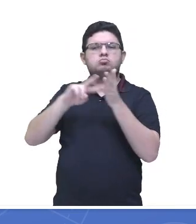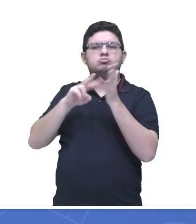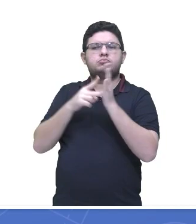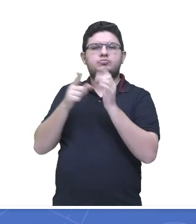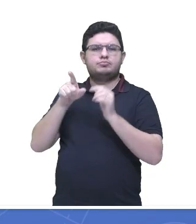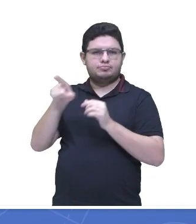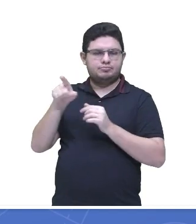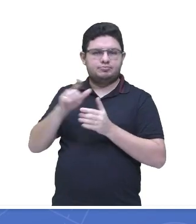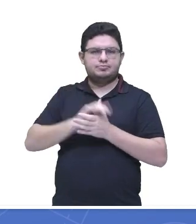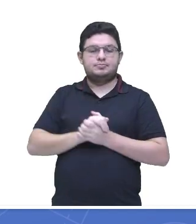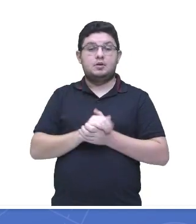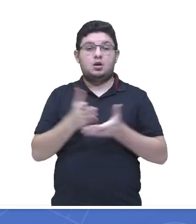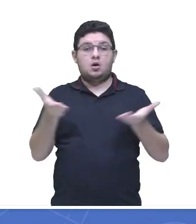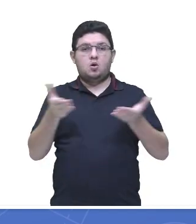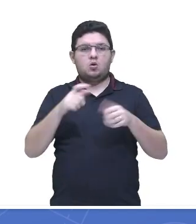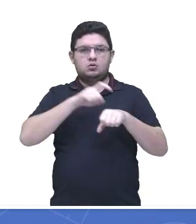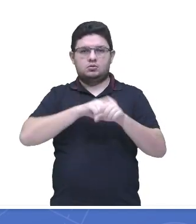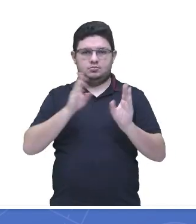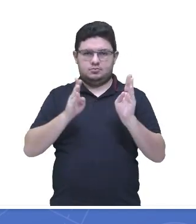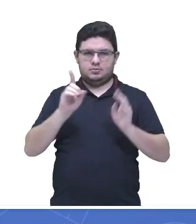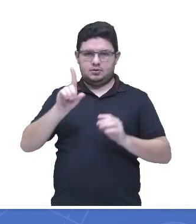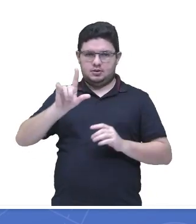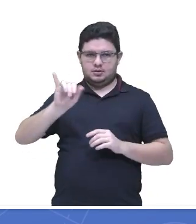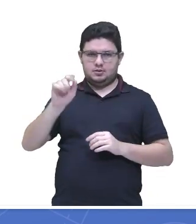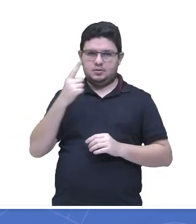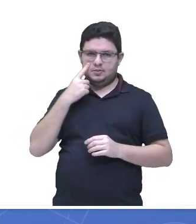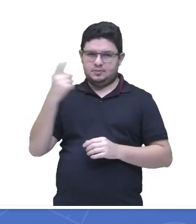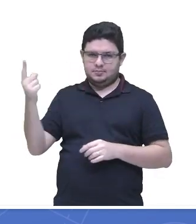right? Vejam comigo agora a DLE, let's go!